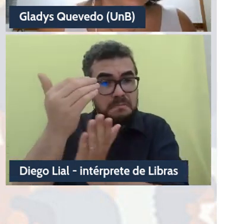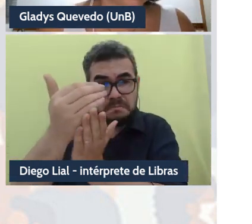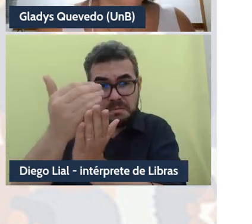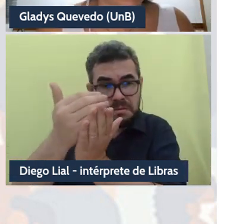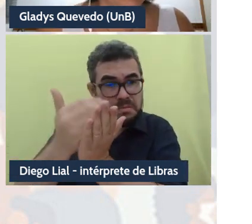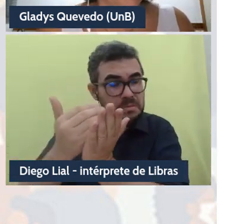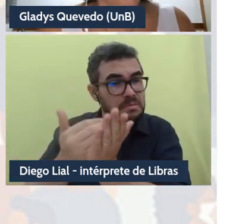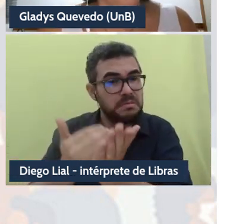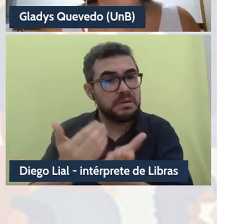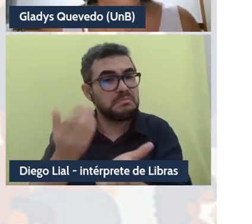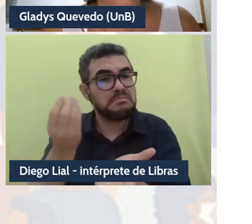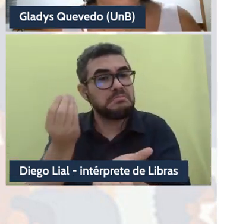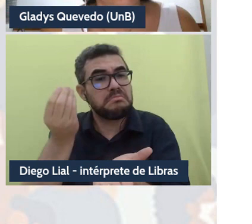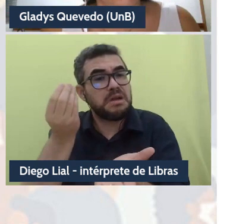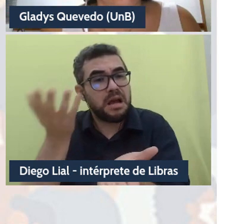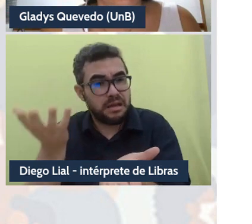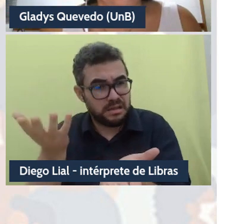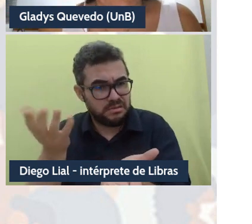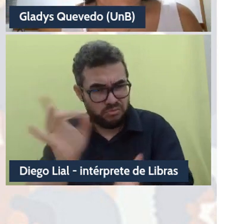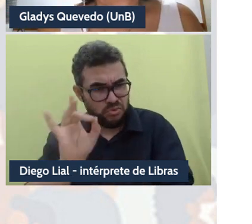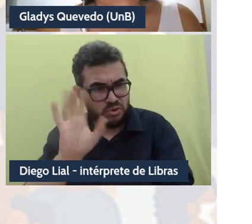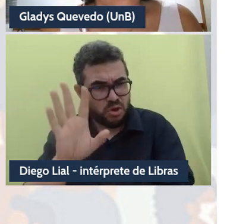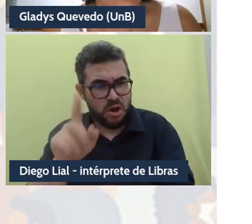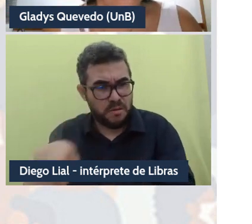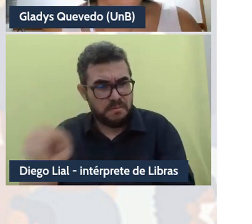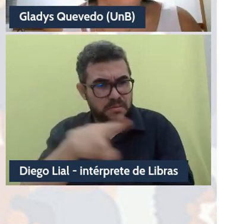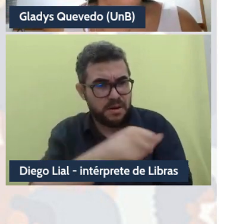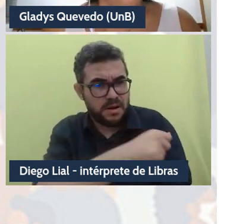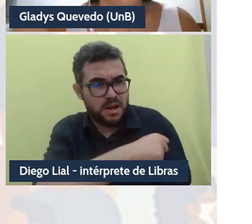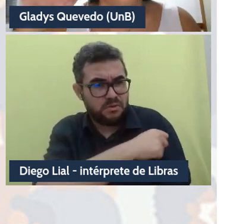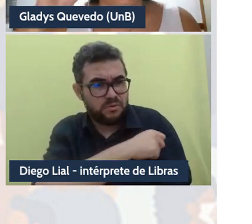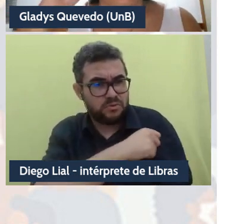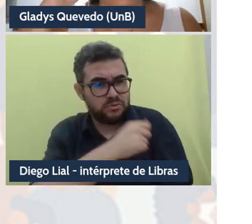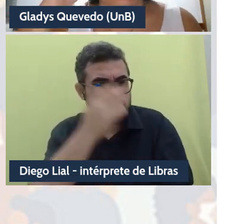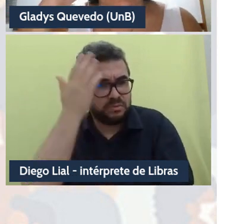isso é tudo que a gente quer? Né? É para isso que serve